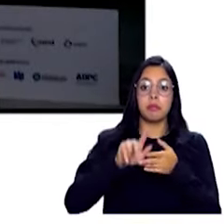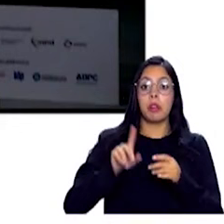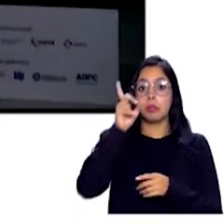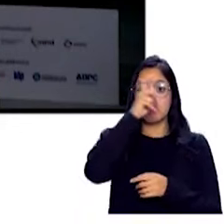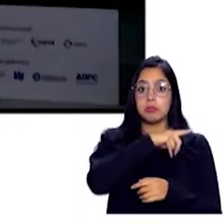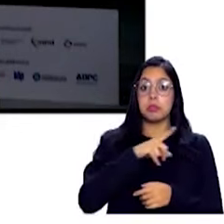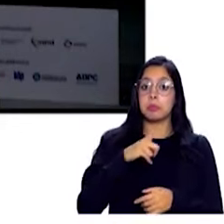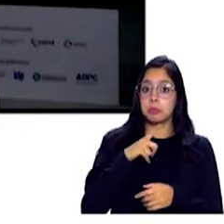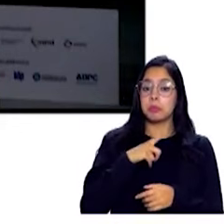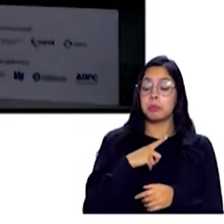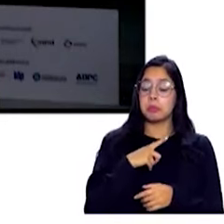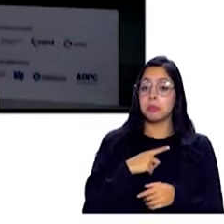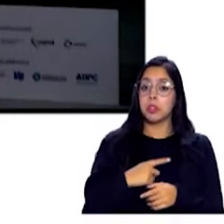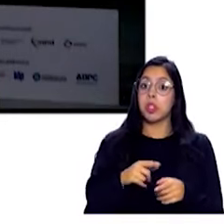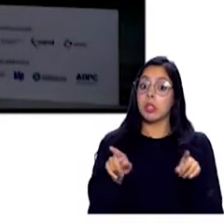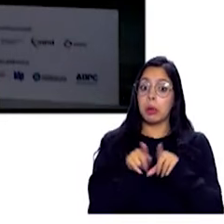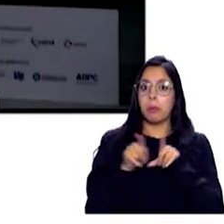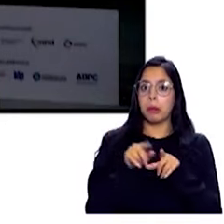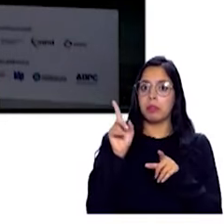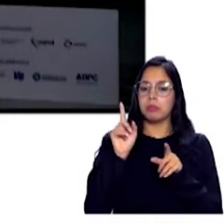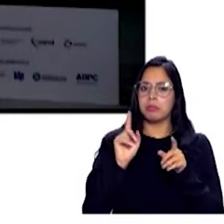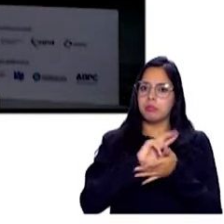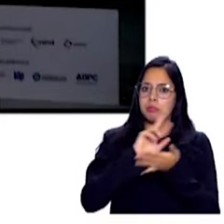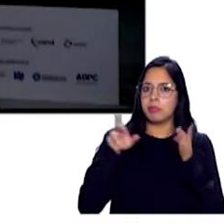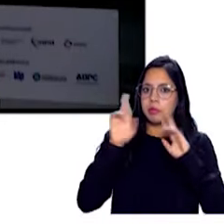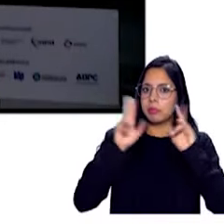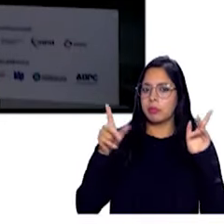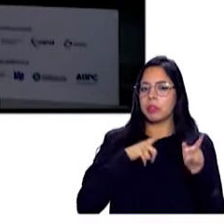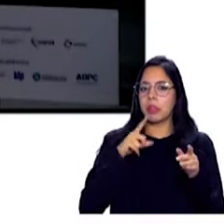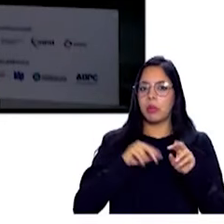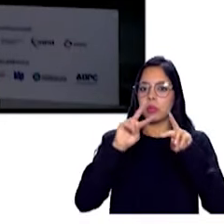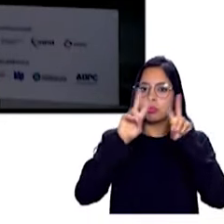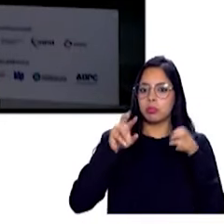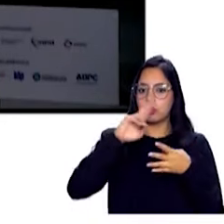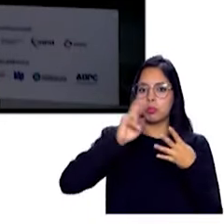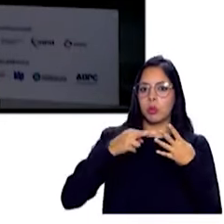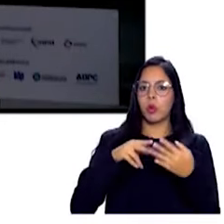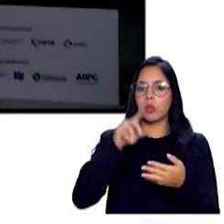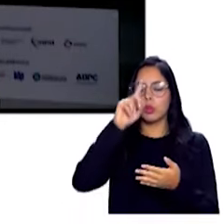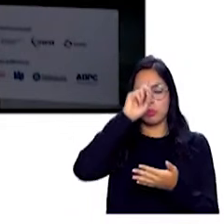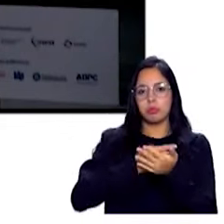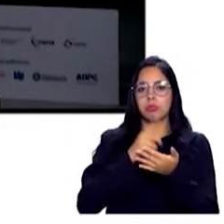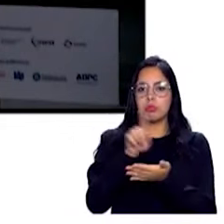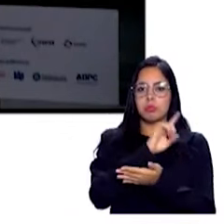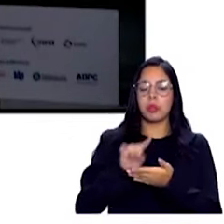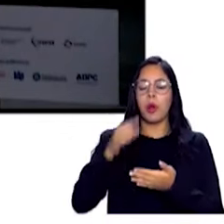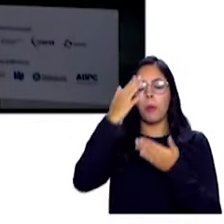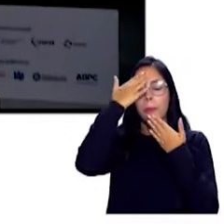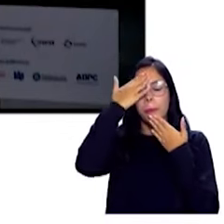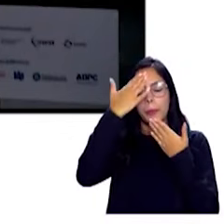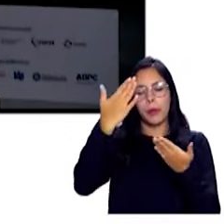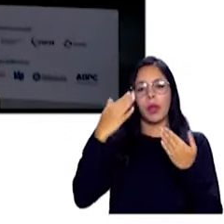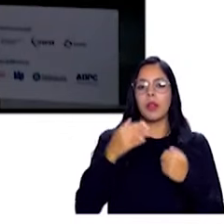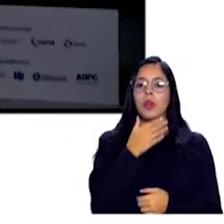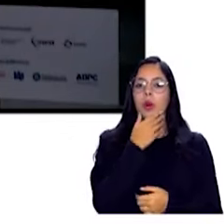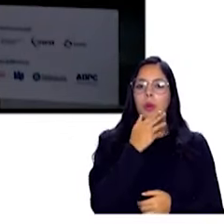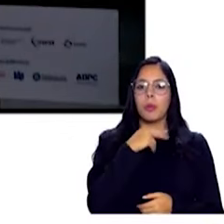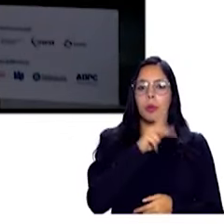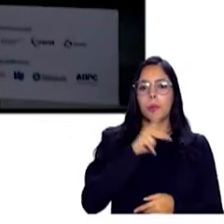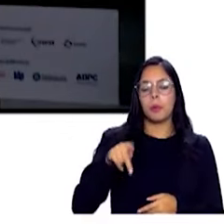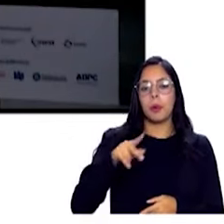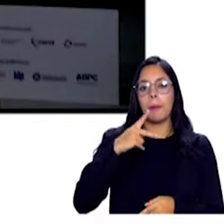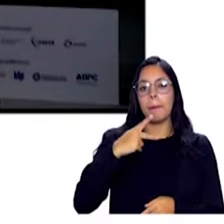muito importantes do recurso de cassação Muito obrigado Professor Dr Paolo e passamos agora ao professor